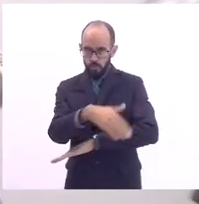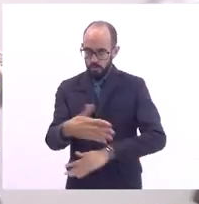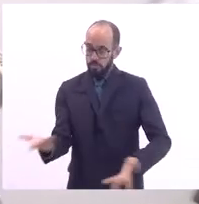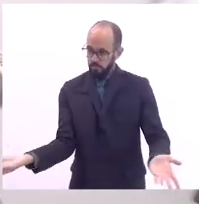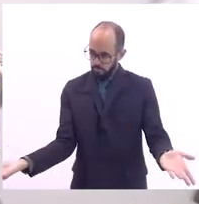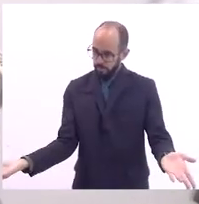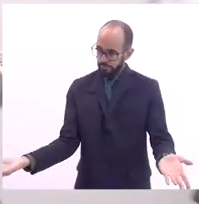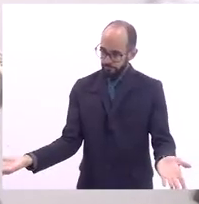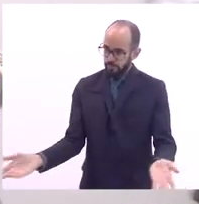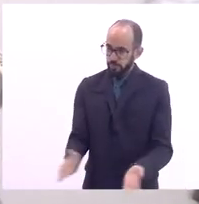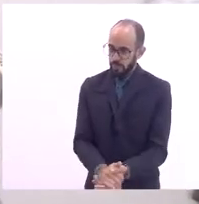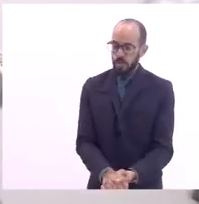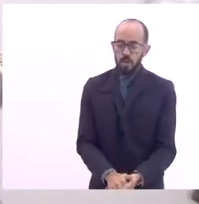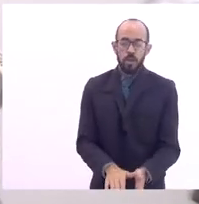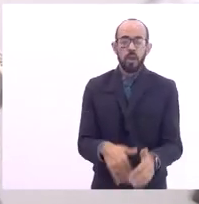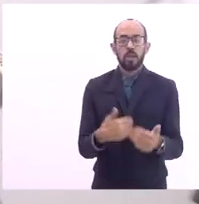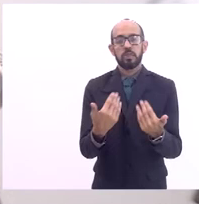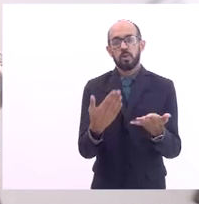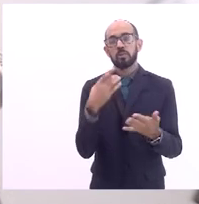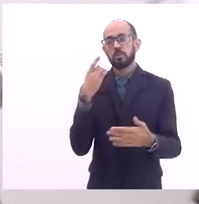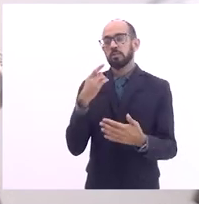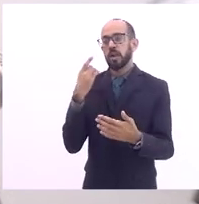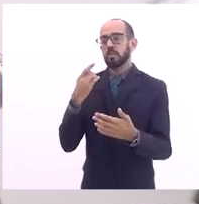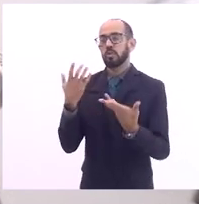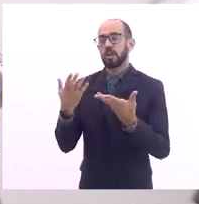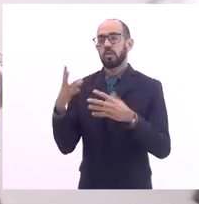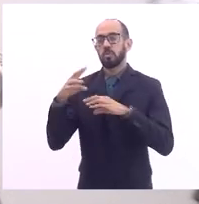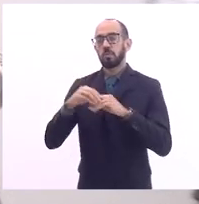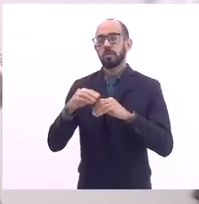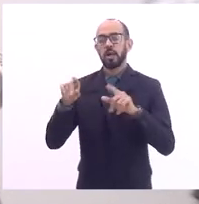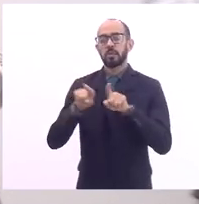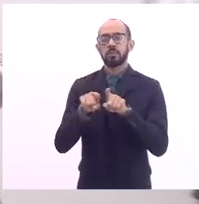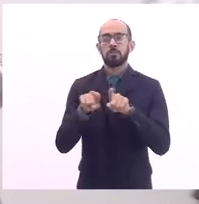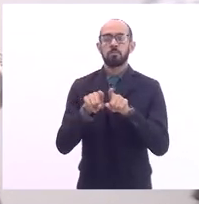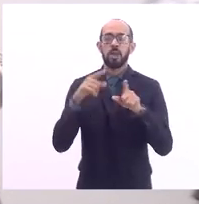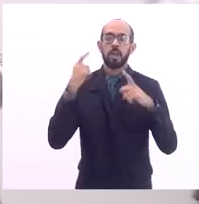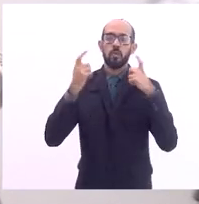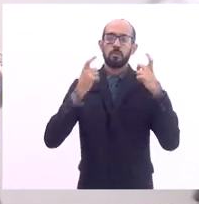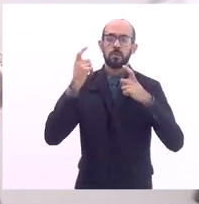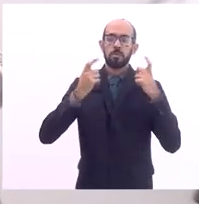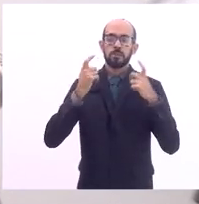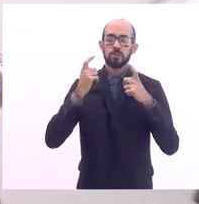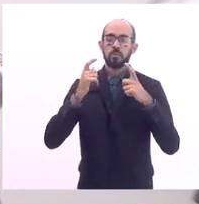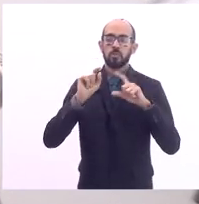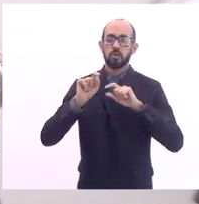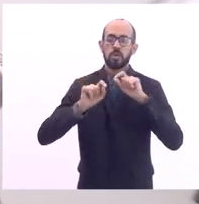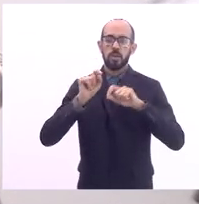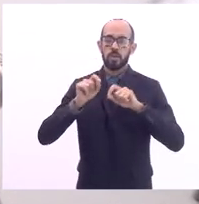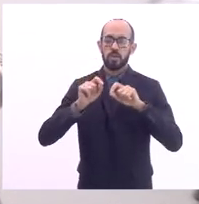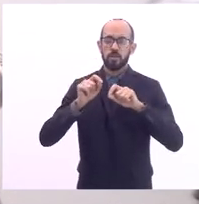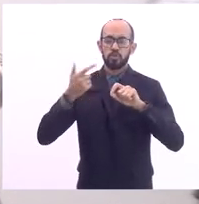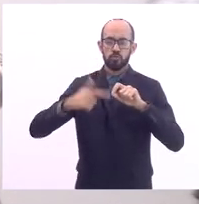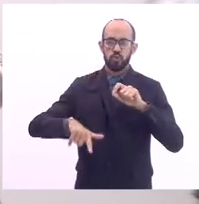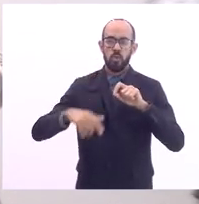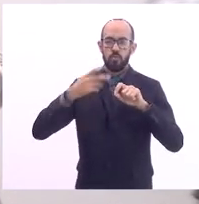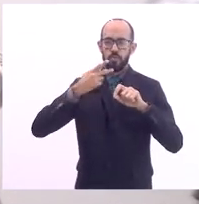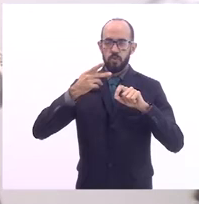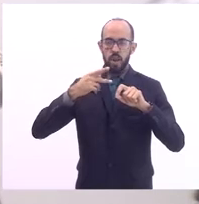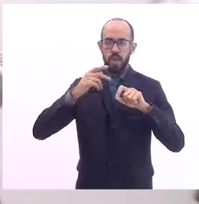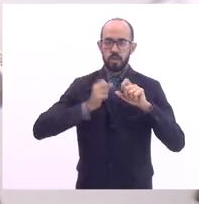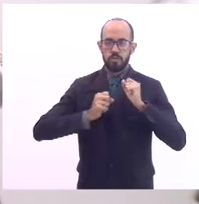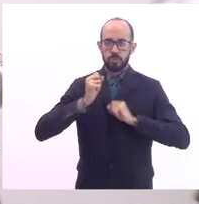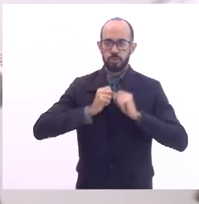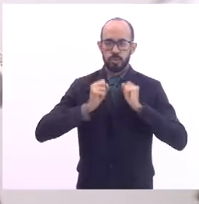finalizar, deputado, e eu vou ampliar um pouco aqui a minha preocupação e, mais uma vez, demonstrar a minha